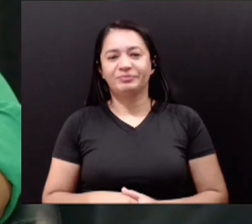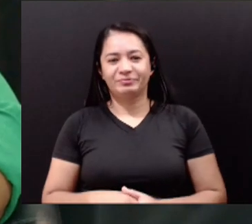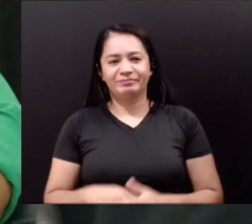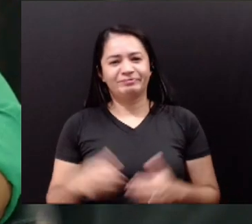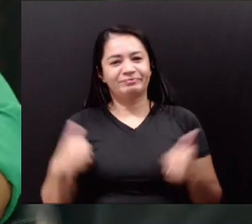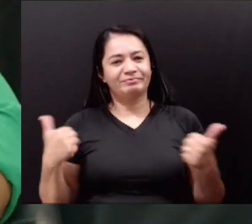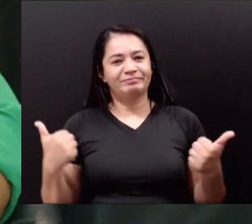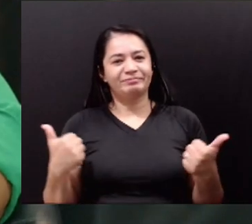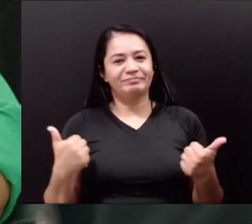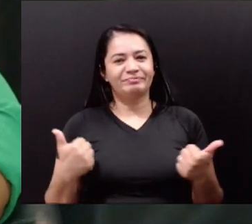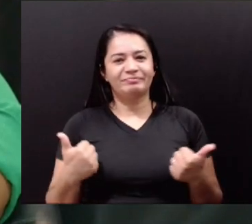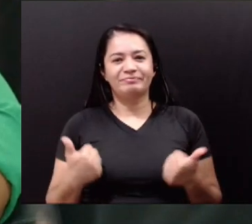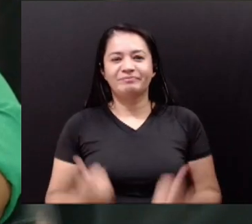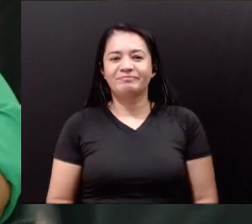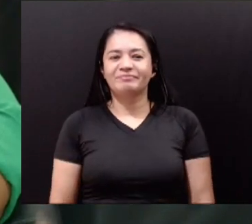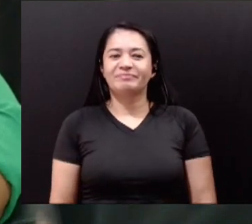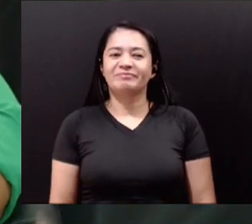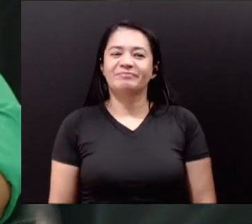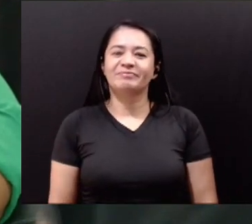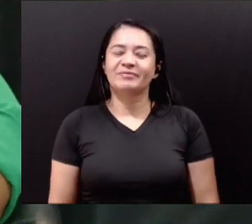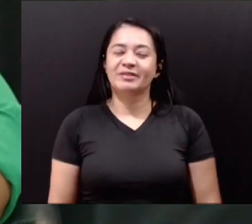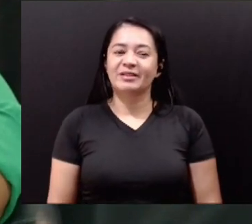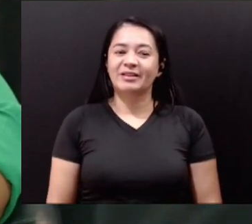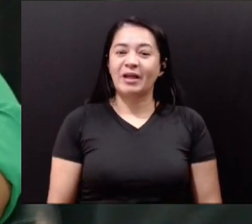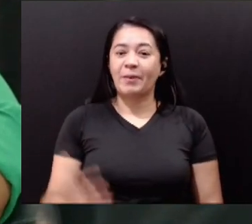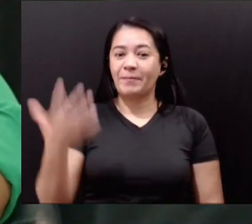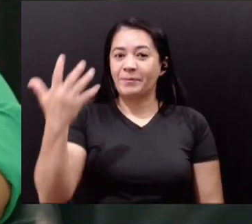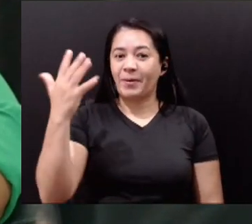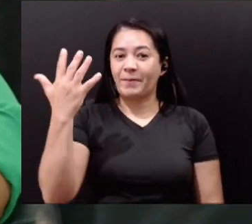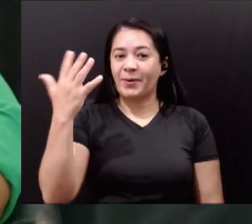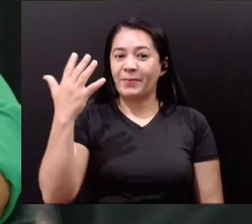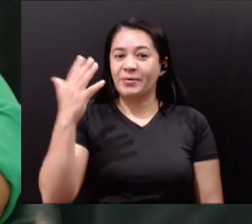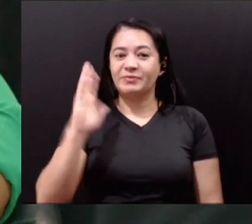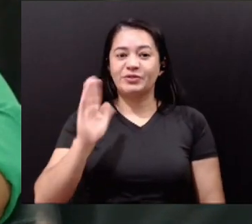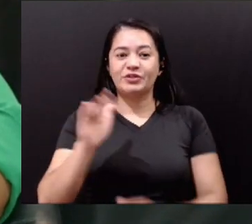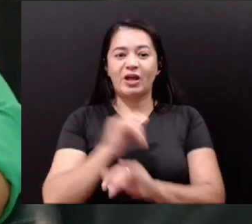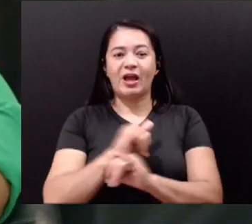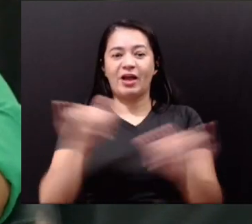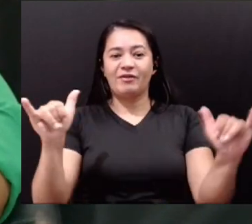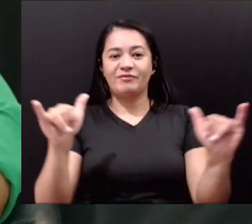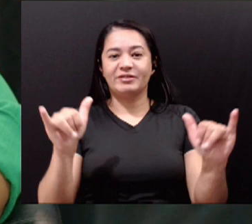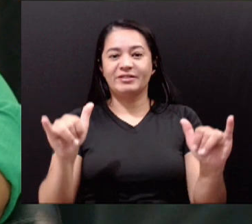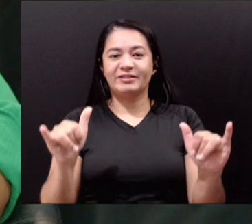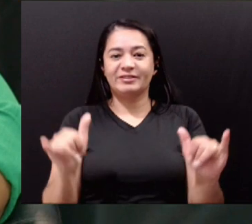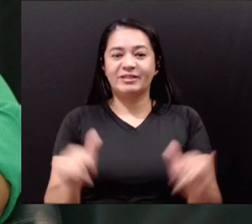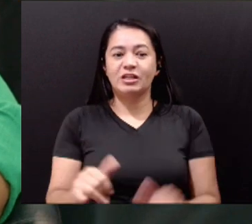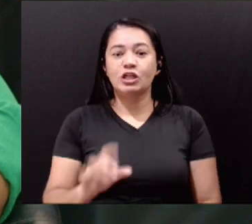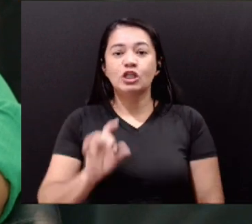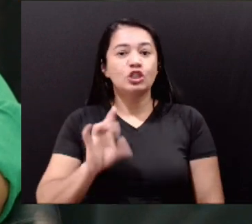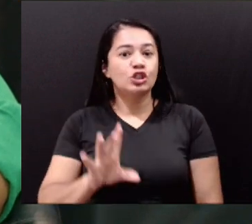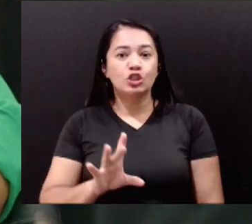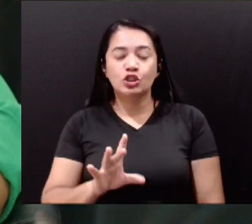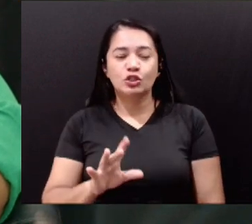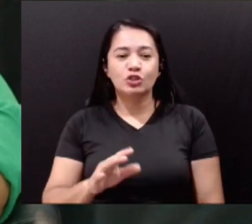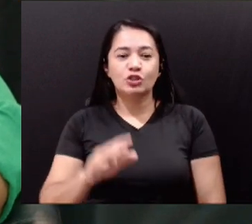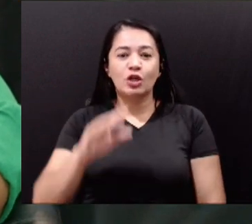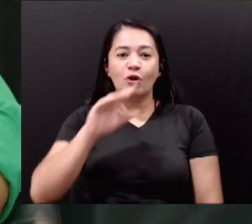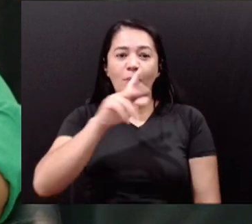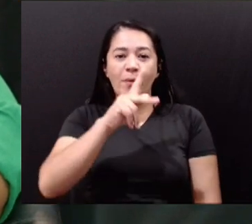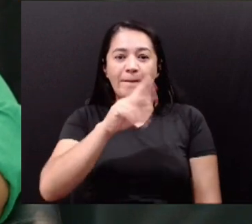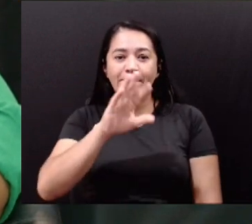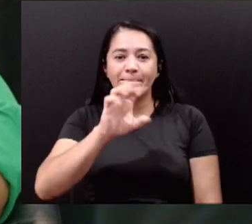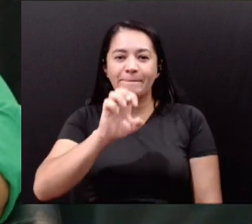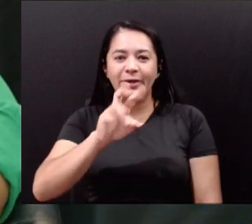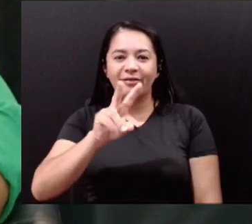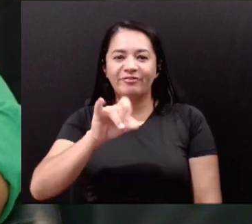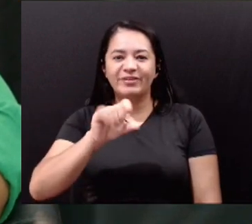Muito bem, previsão do tempo repassada para você, lembrando que é uma previsão e não uma precisão. E agora nós